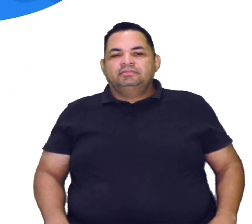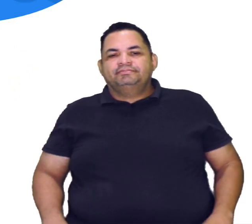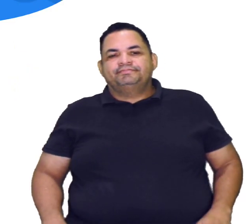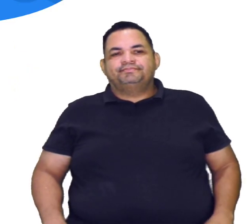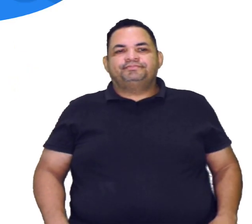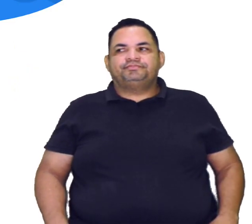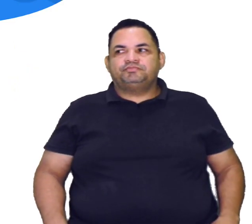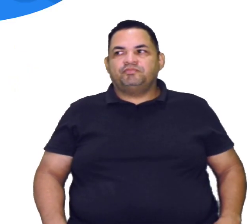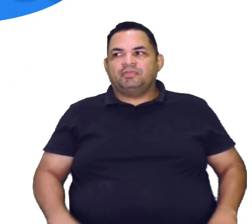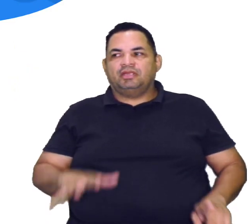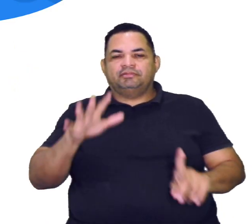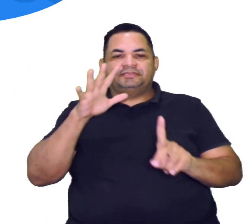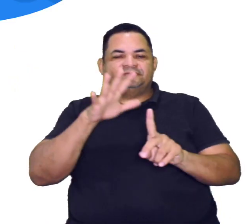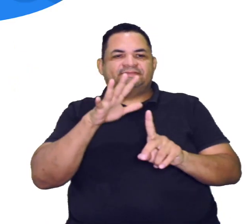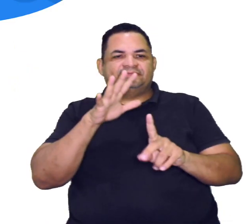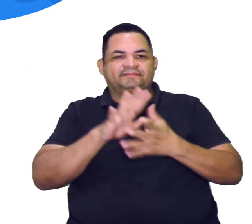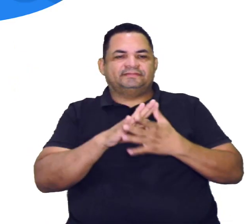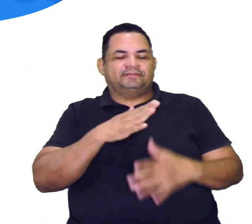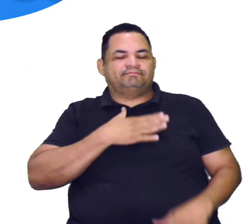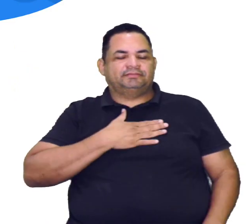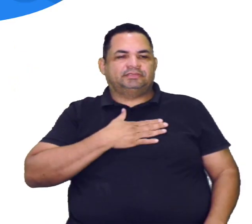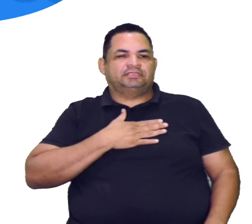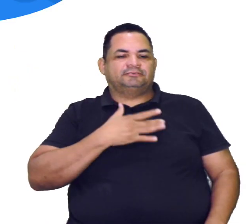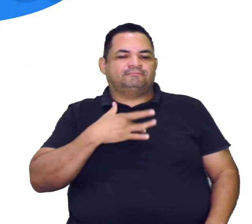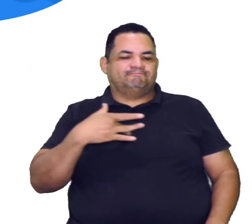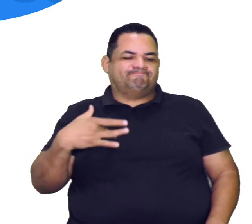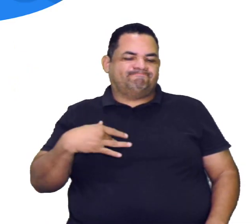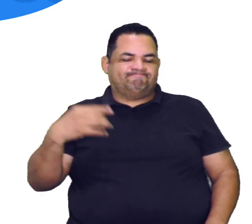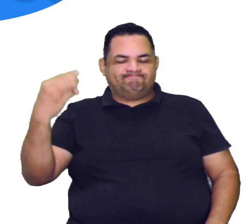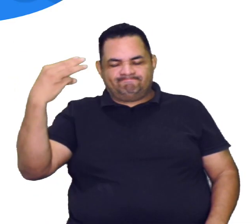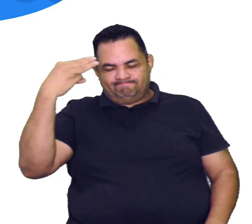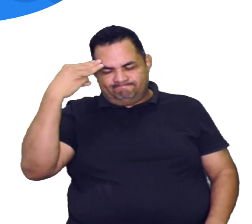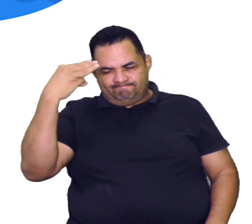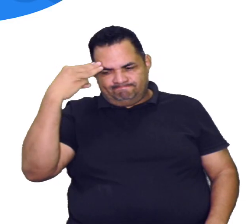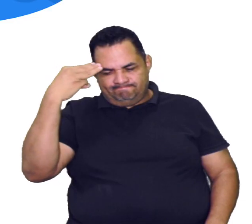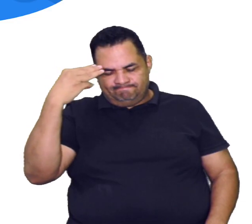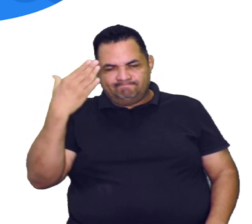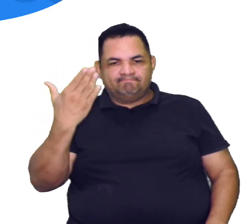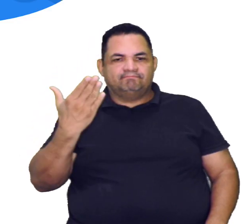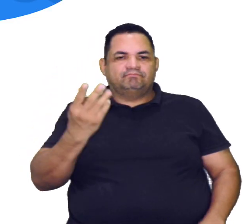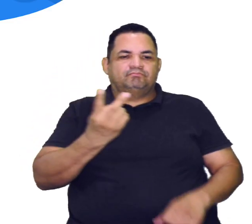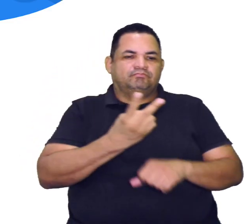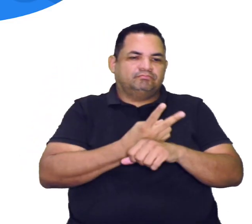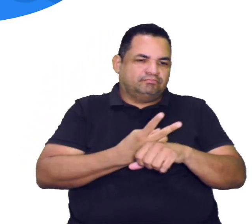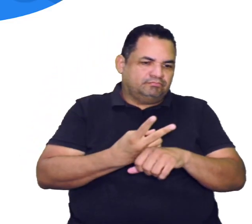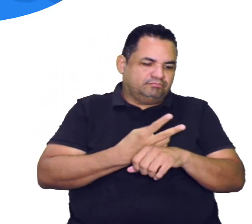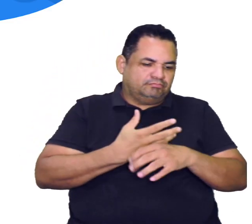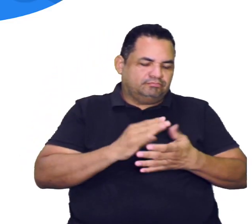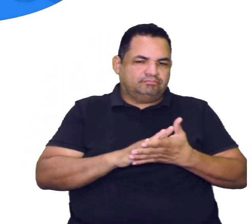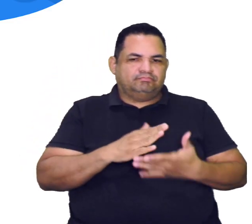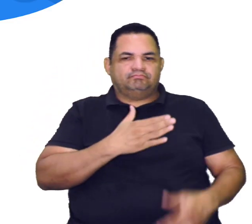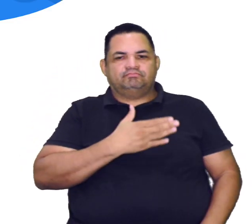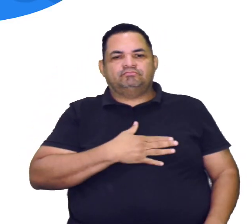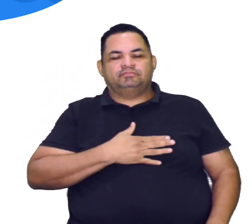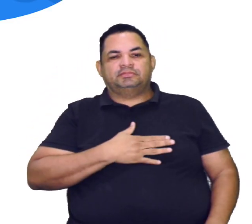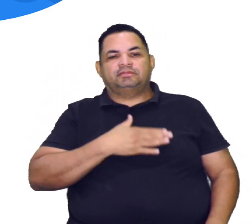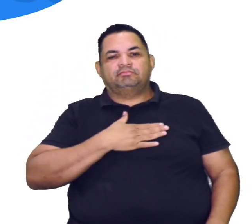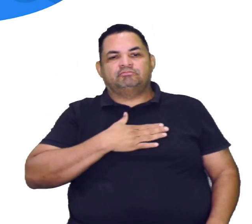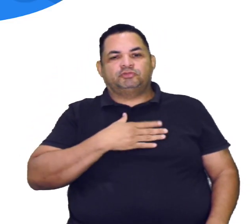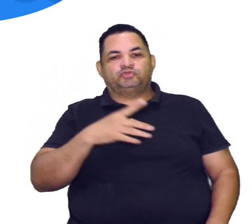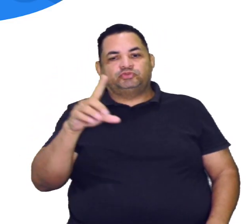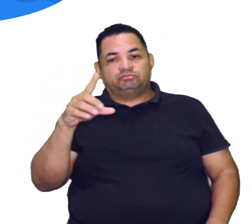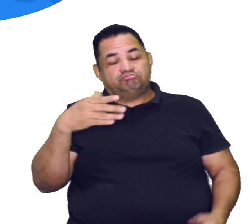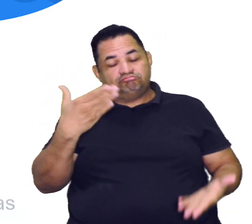um impacto muito grande na minha saúde mental, né? Eu vou buscar aí mais disposição no meu